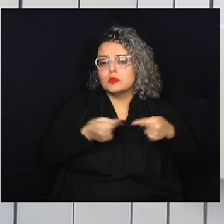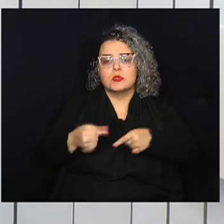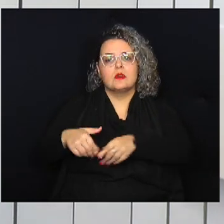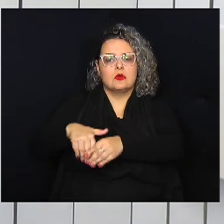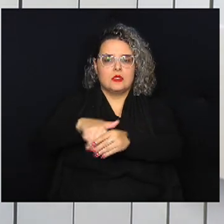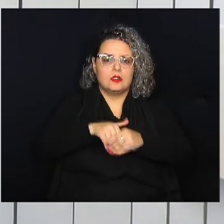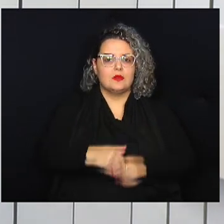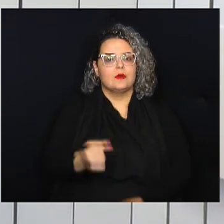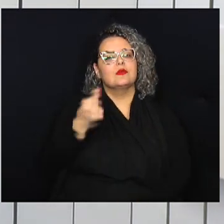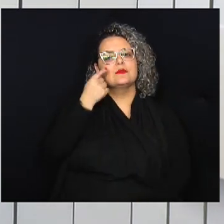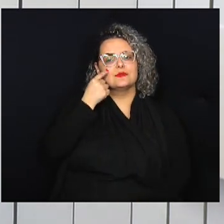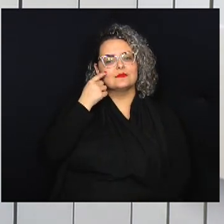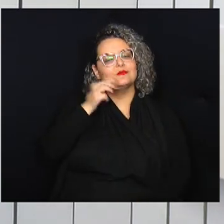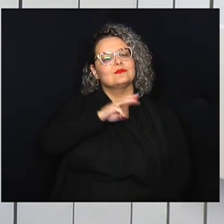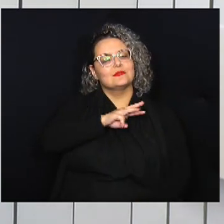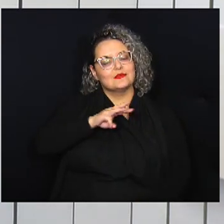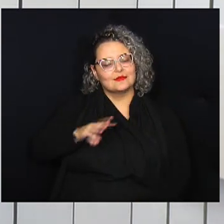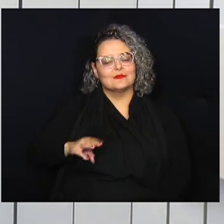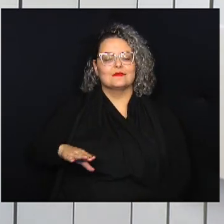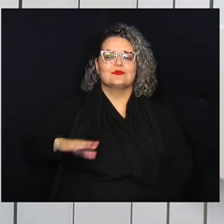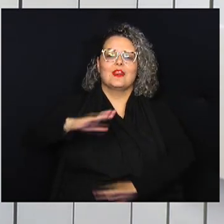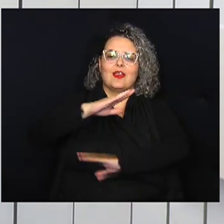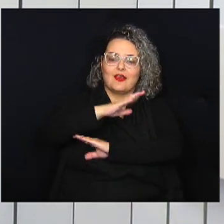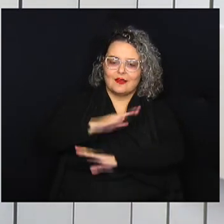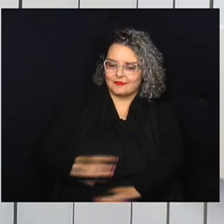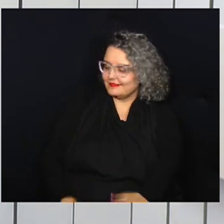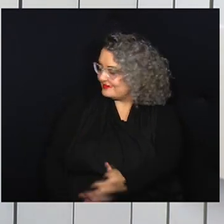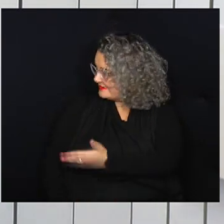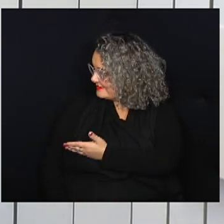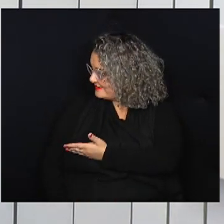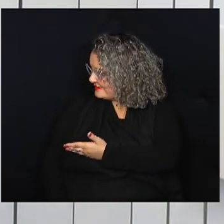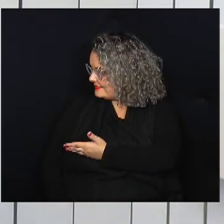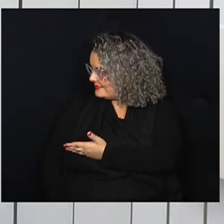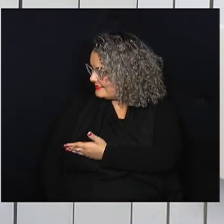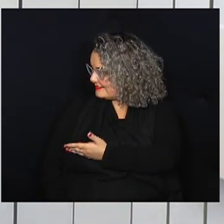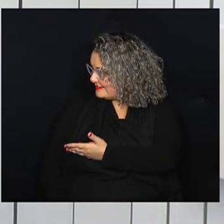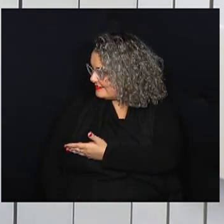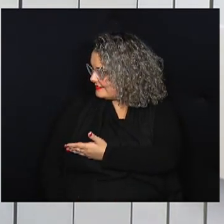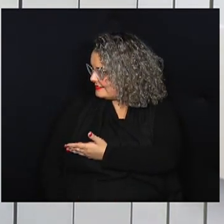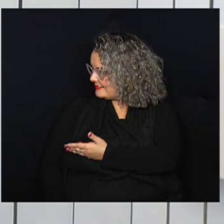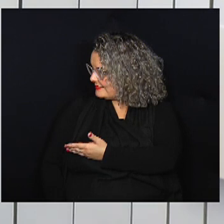votados, é só entrar no site da Câmara, que é o